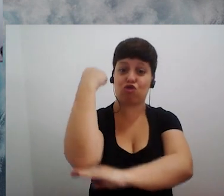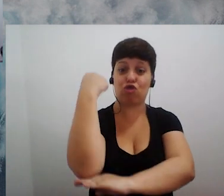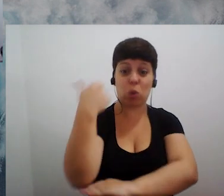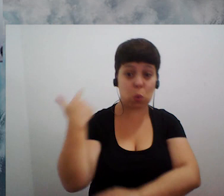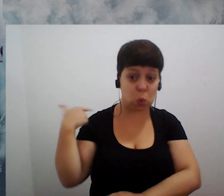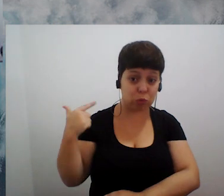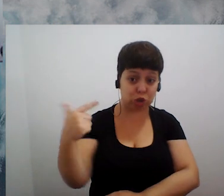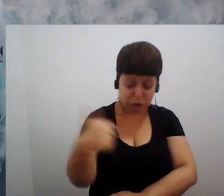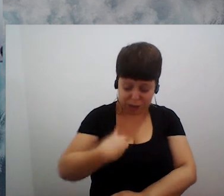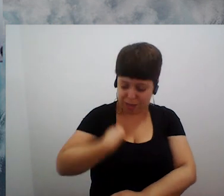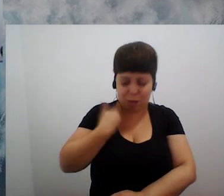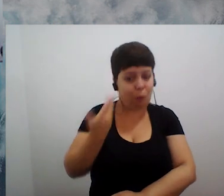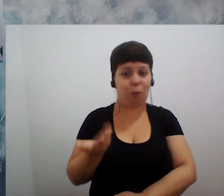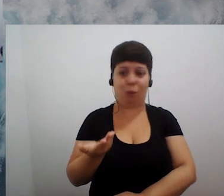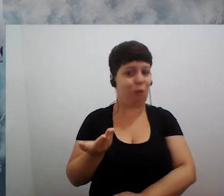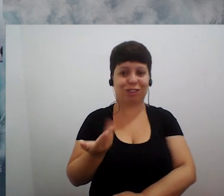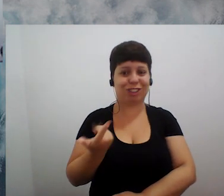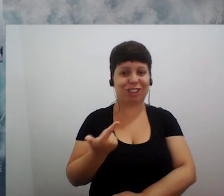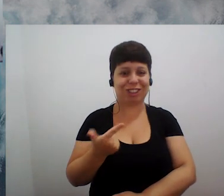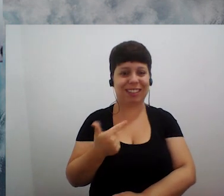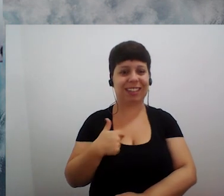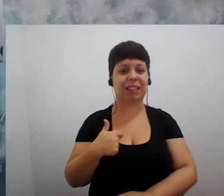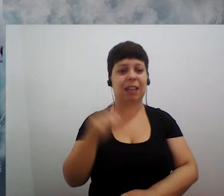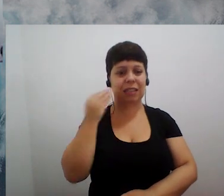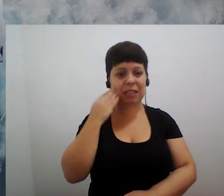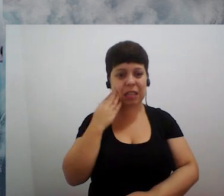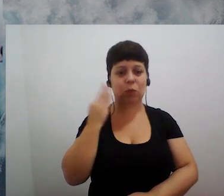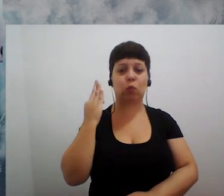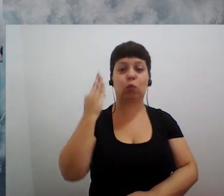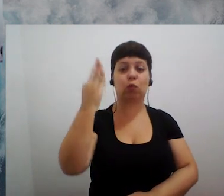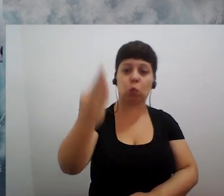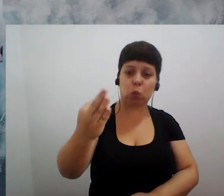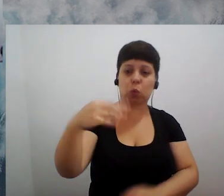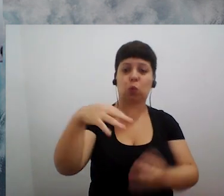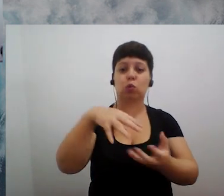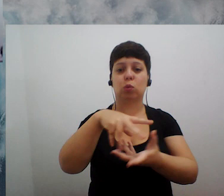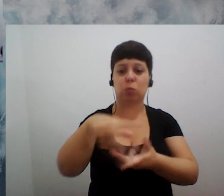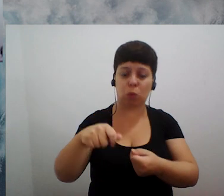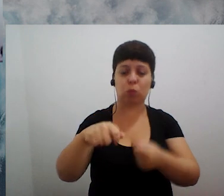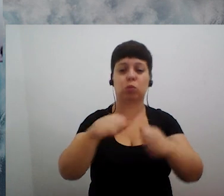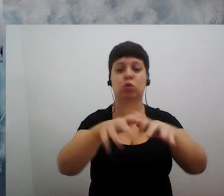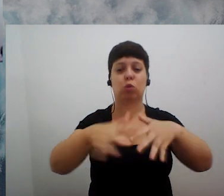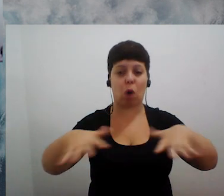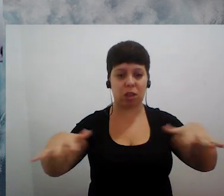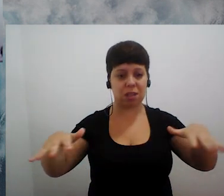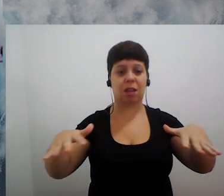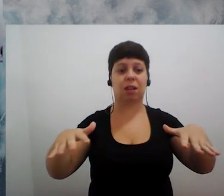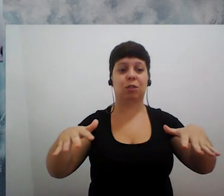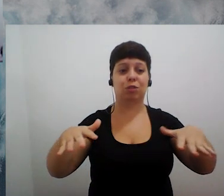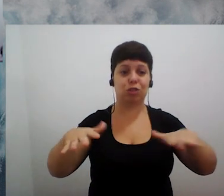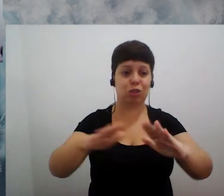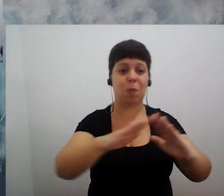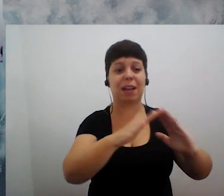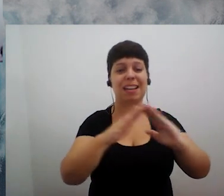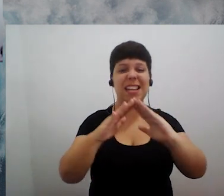não estaríamos aqui trilhando esses caminhos em prol de um futuro, em prol de um mundo, em prol de um oceano, em prol de